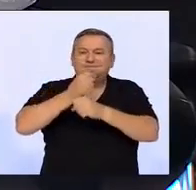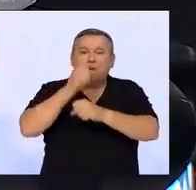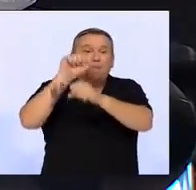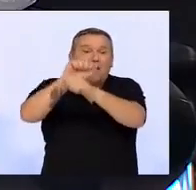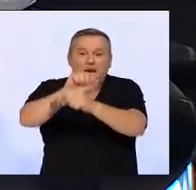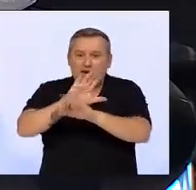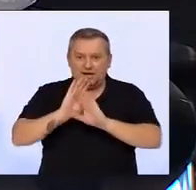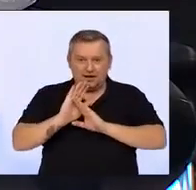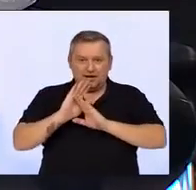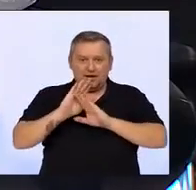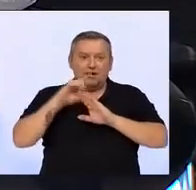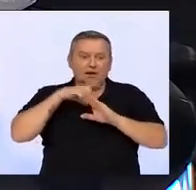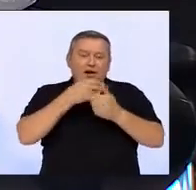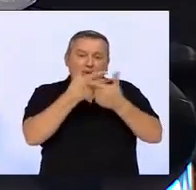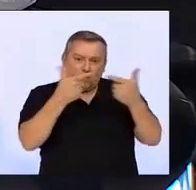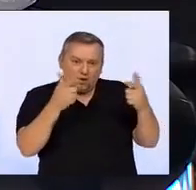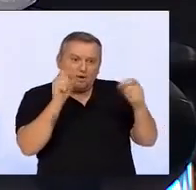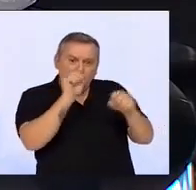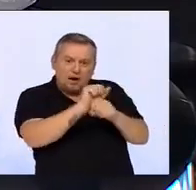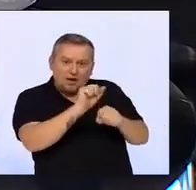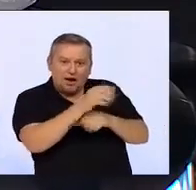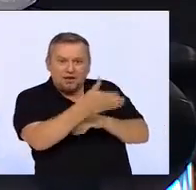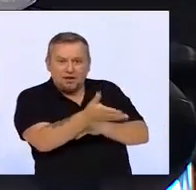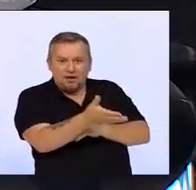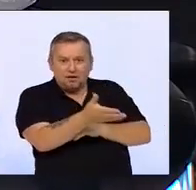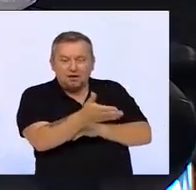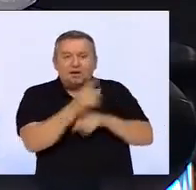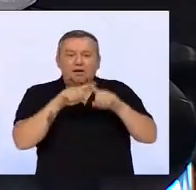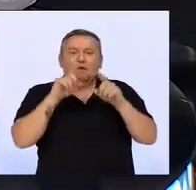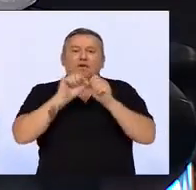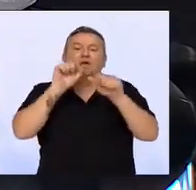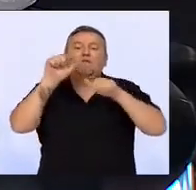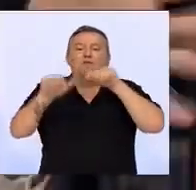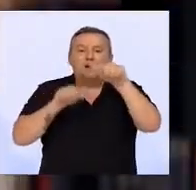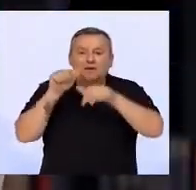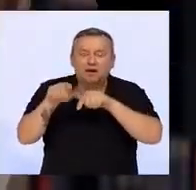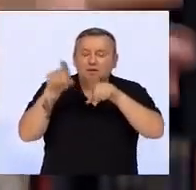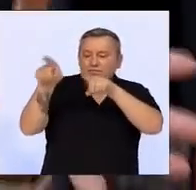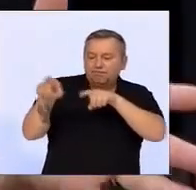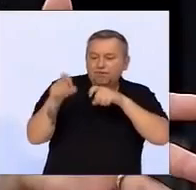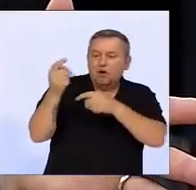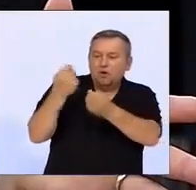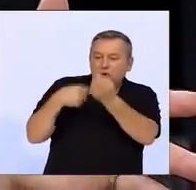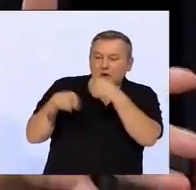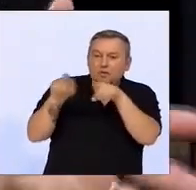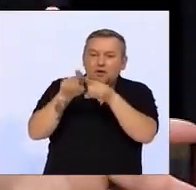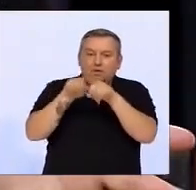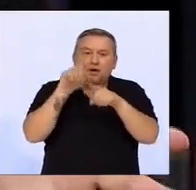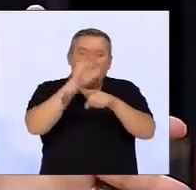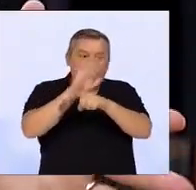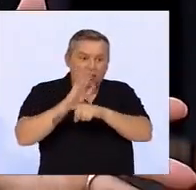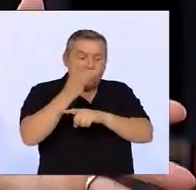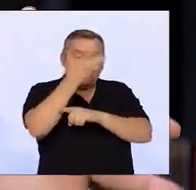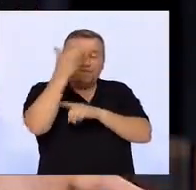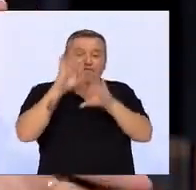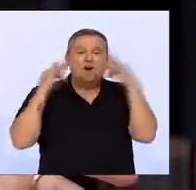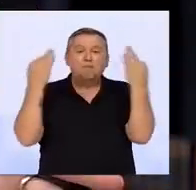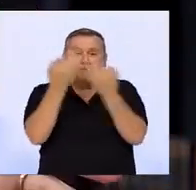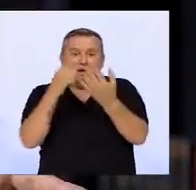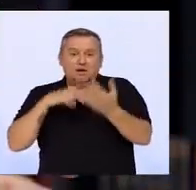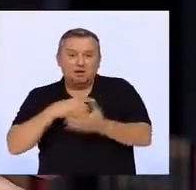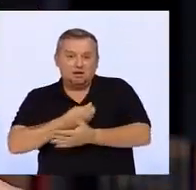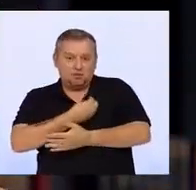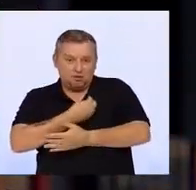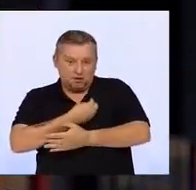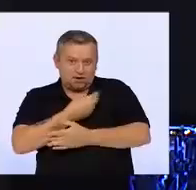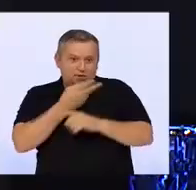relativamente barata, que dá para investir. Então, você tem que fazer o trabalho macroeconômico e, para socorrer as famílias que já estão em dificuldades, procurar